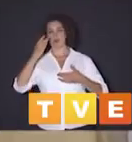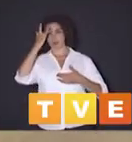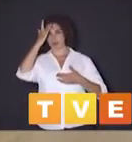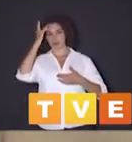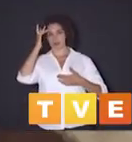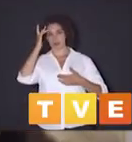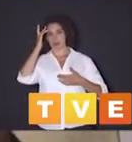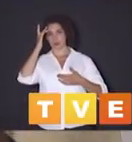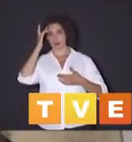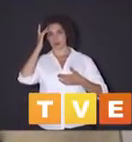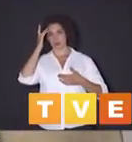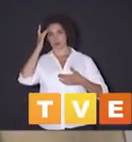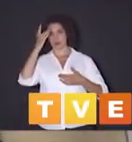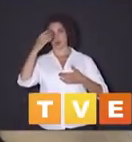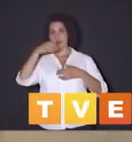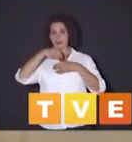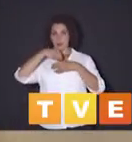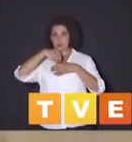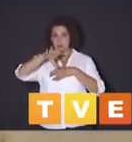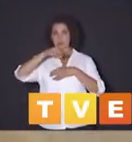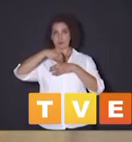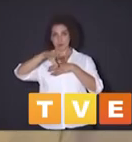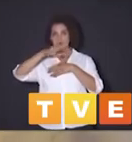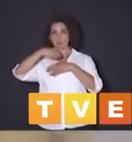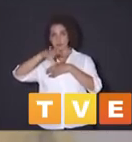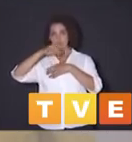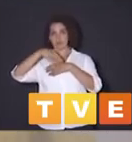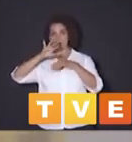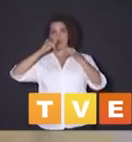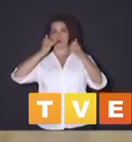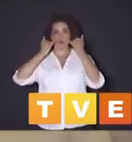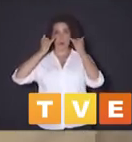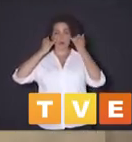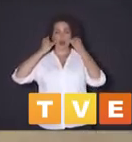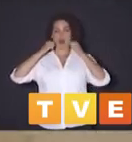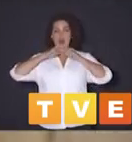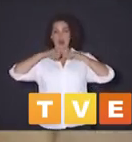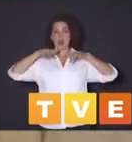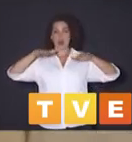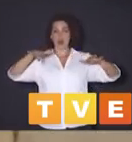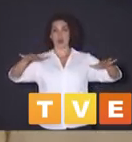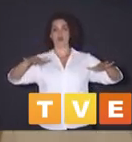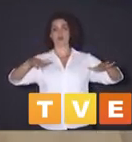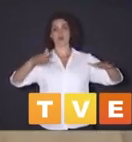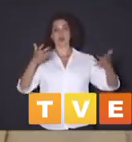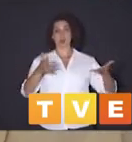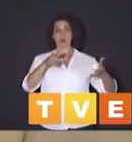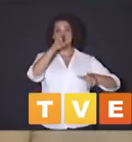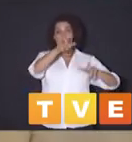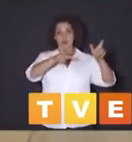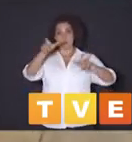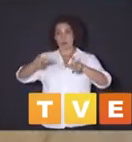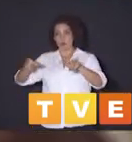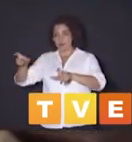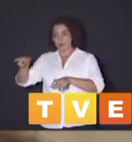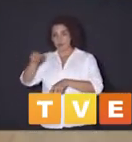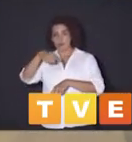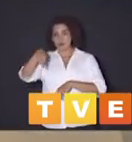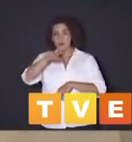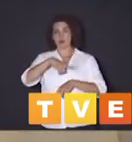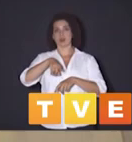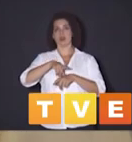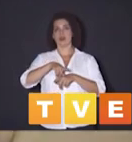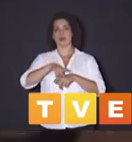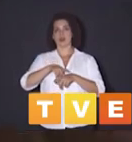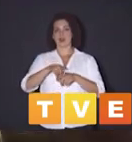repassem essa informação para frente então você tá na camada orgânica vai receber a mesma informação de várias